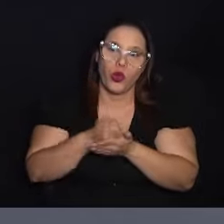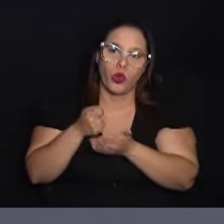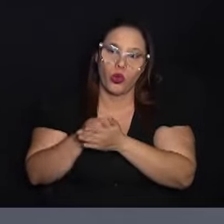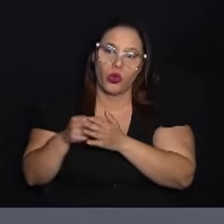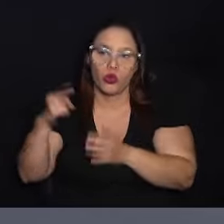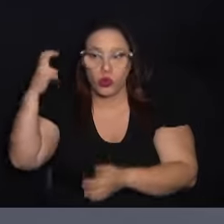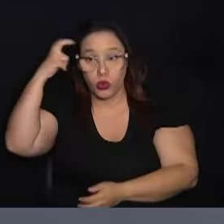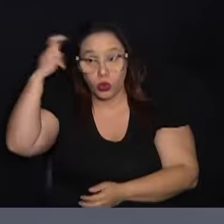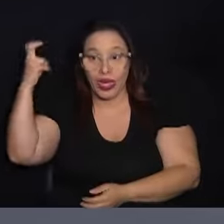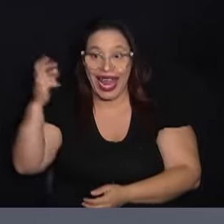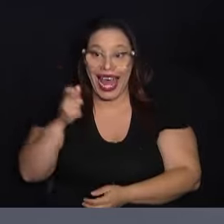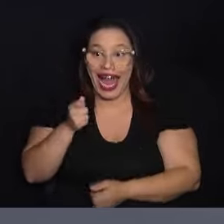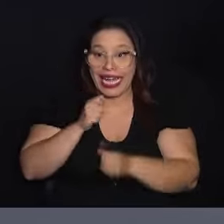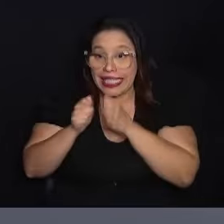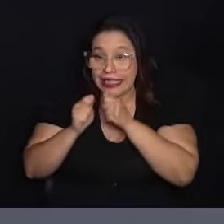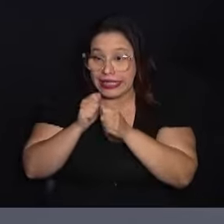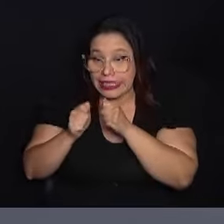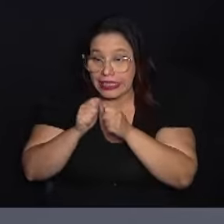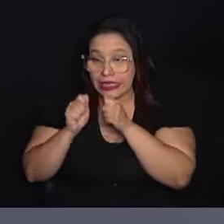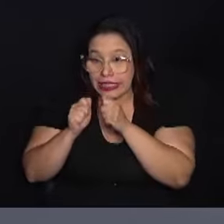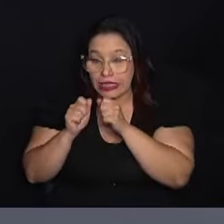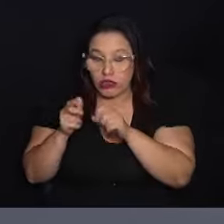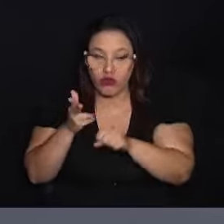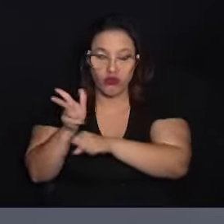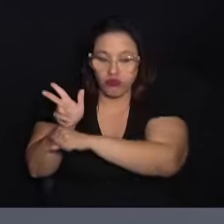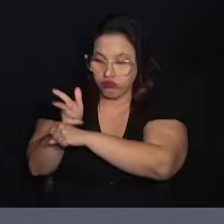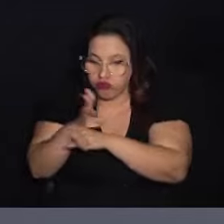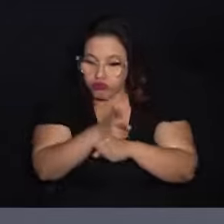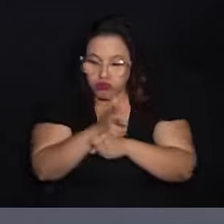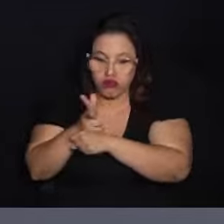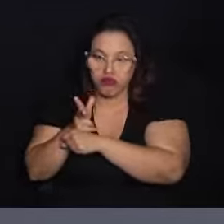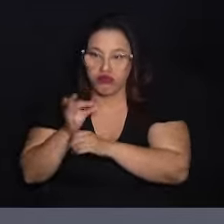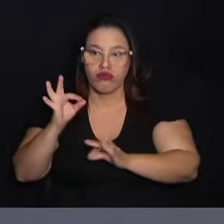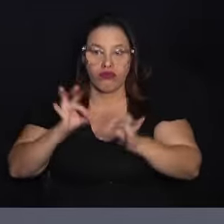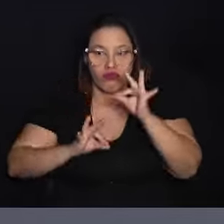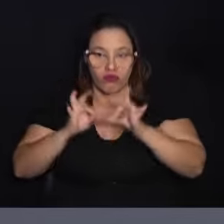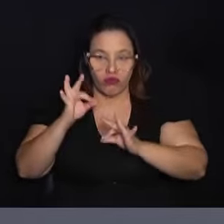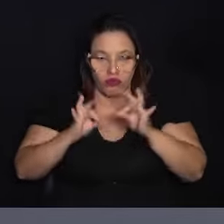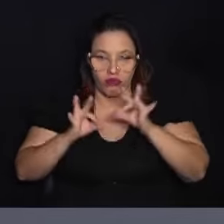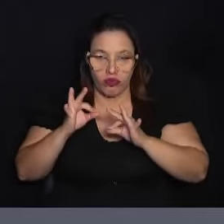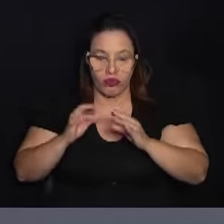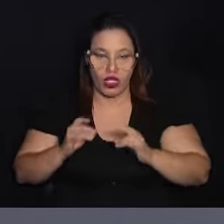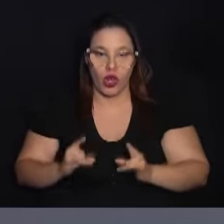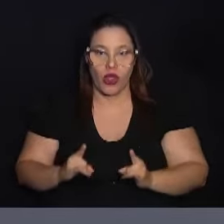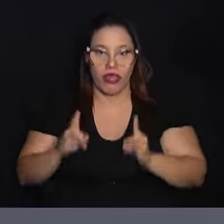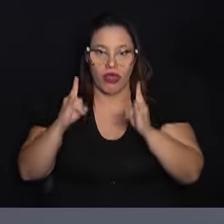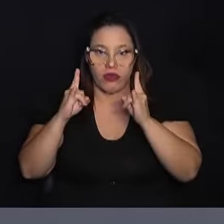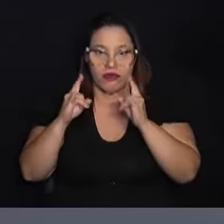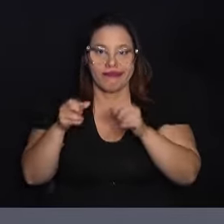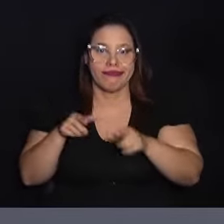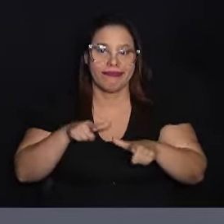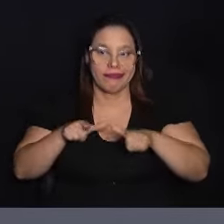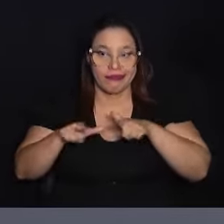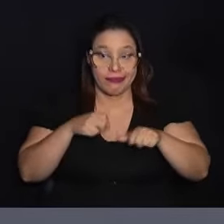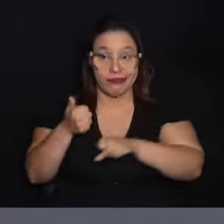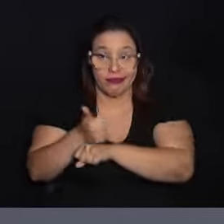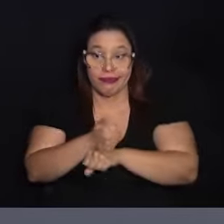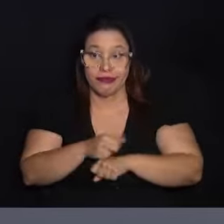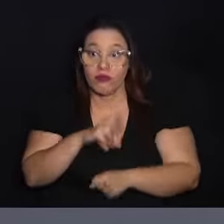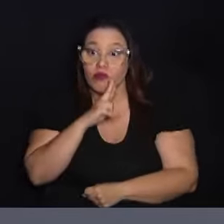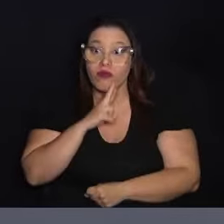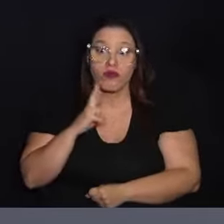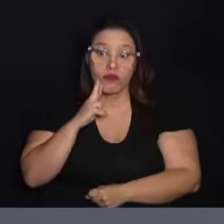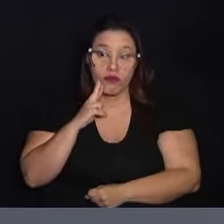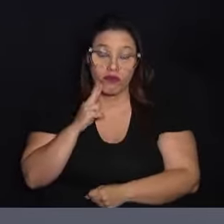boas práticas, produtor cultural, radialista, operação de câmera, técnico em